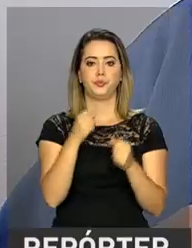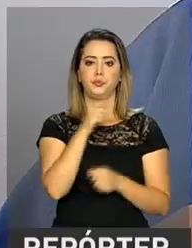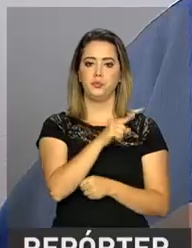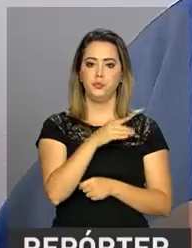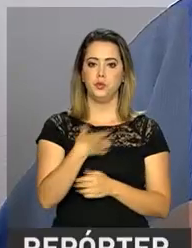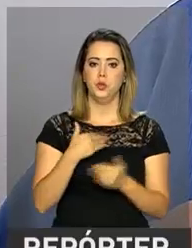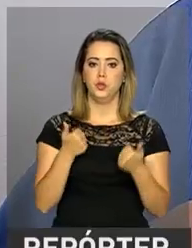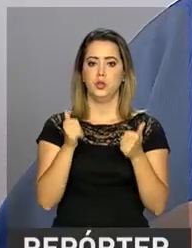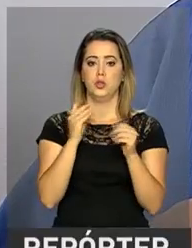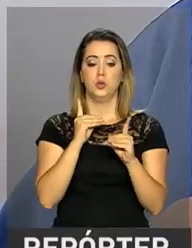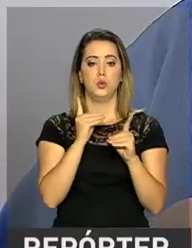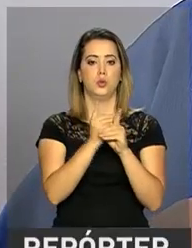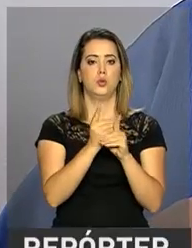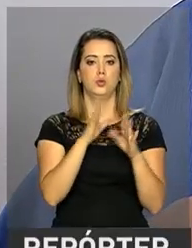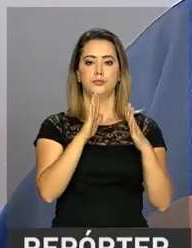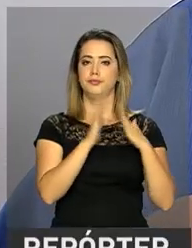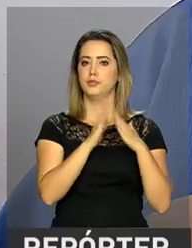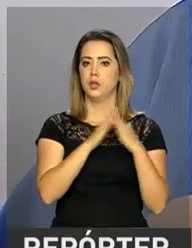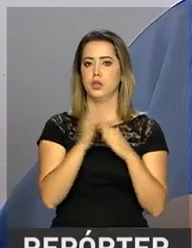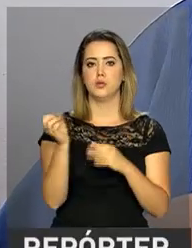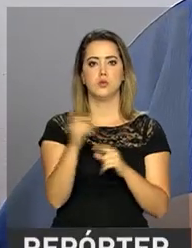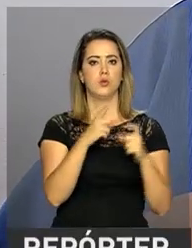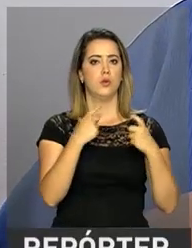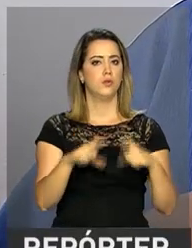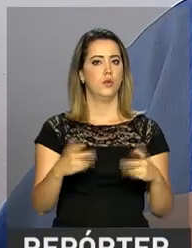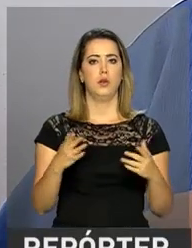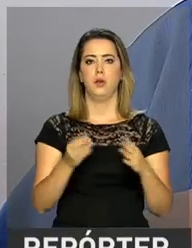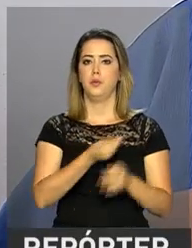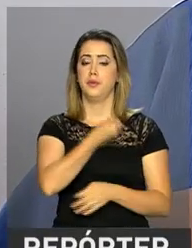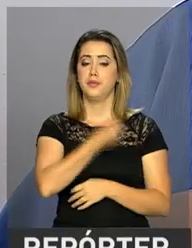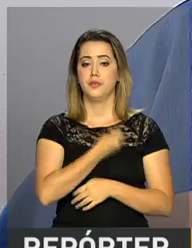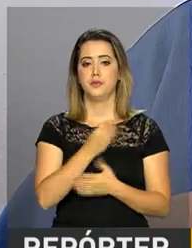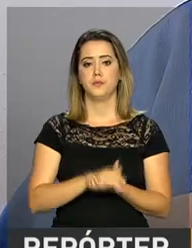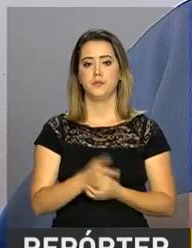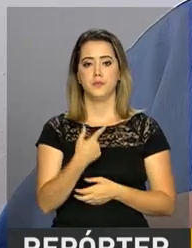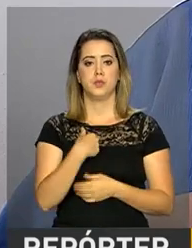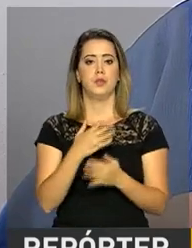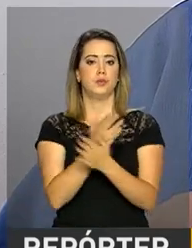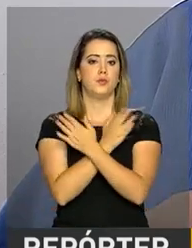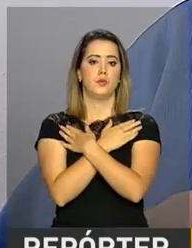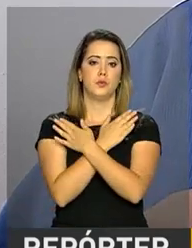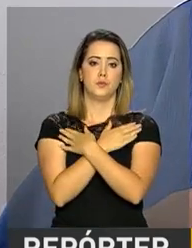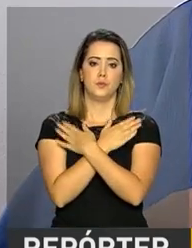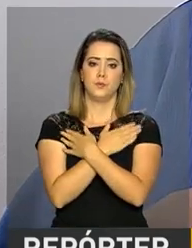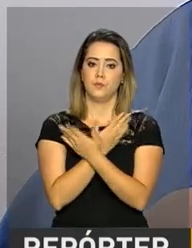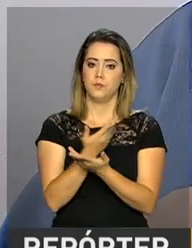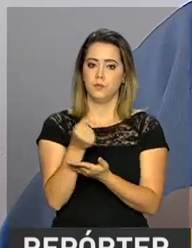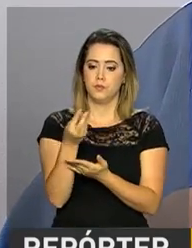lar. Eu fiquei desempregado, né? O dinheiro acabou e não conhecia Brasília,